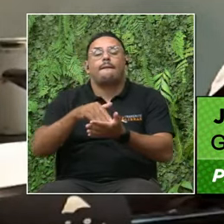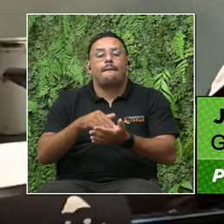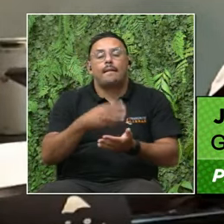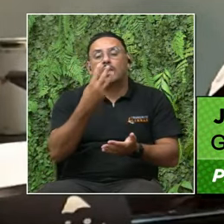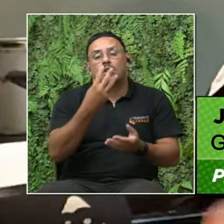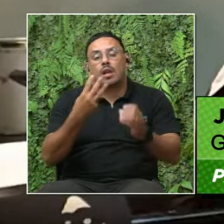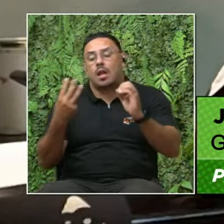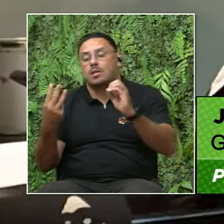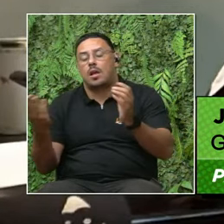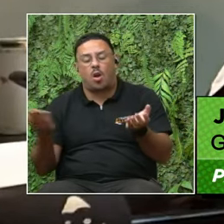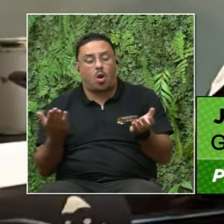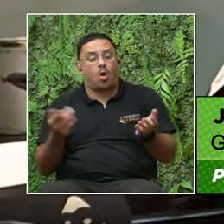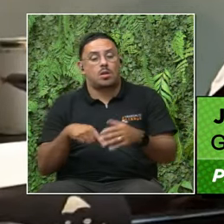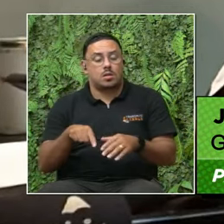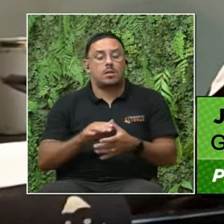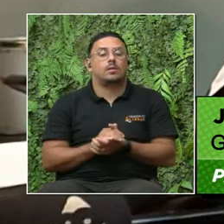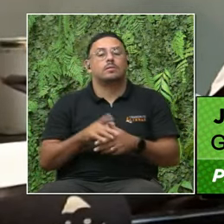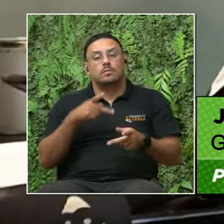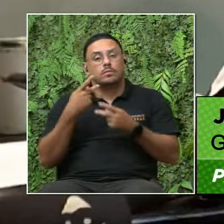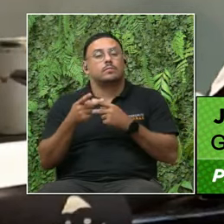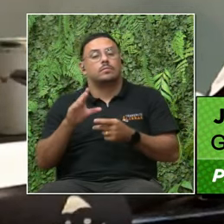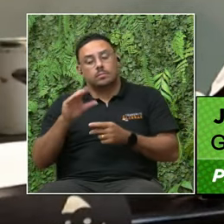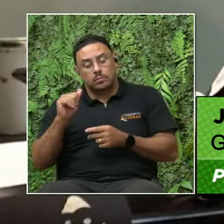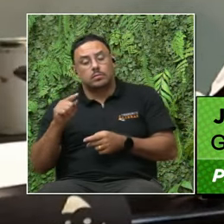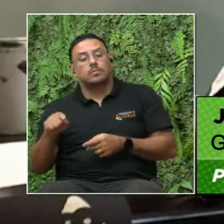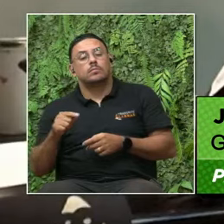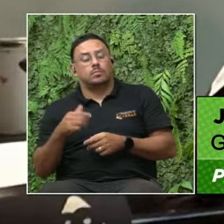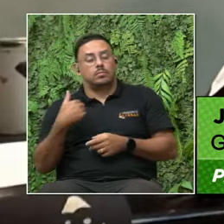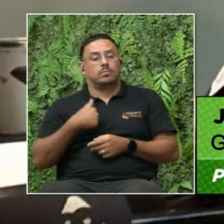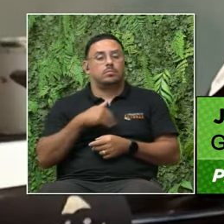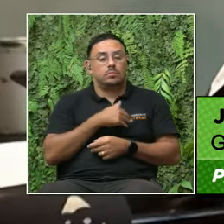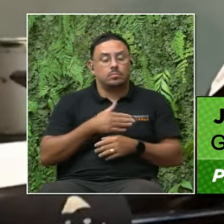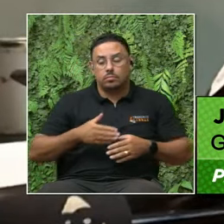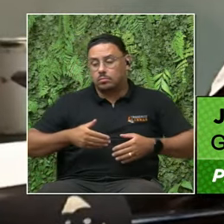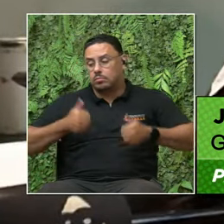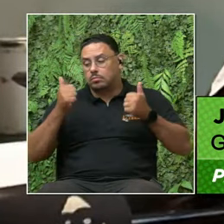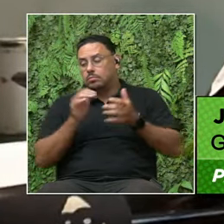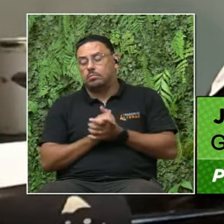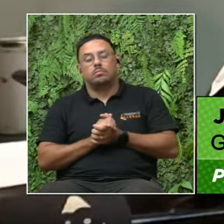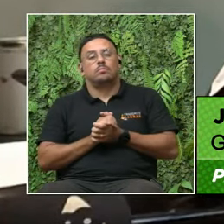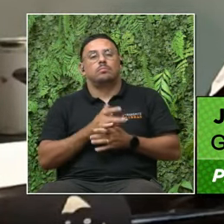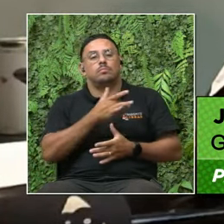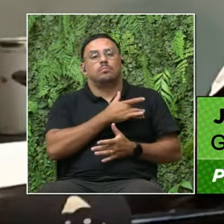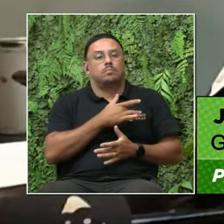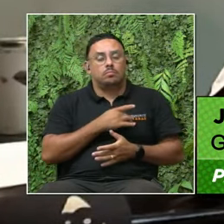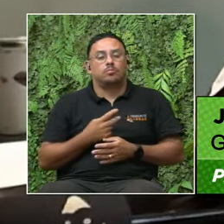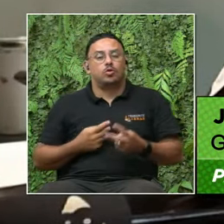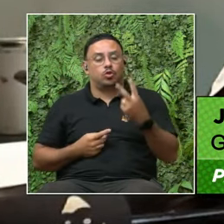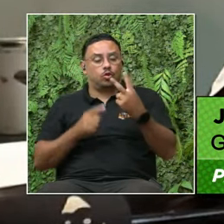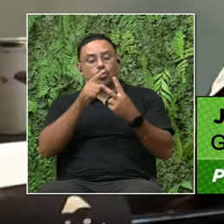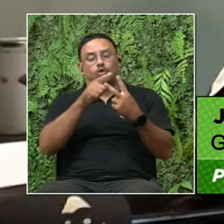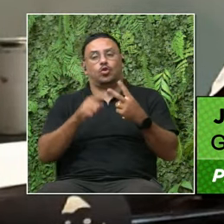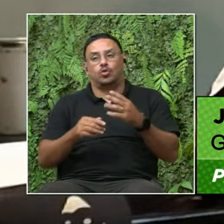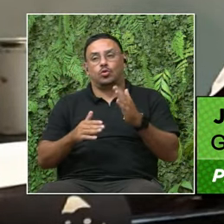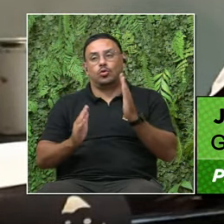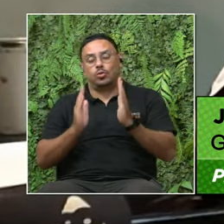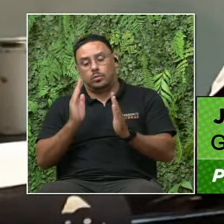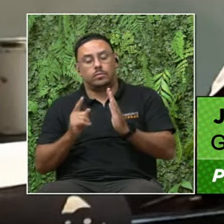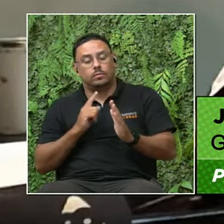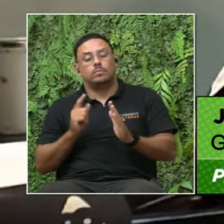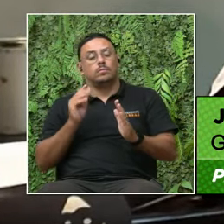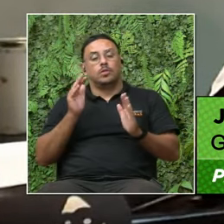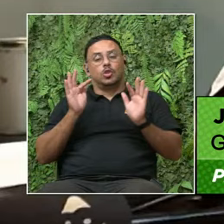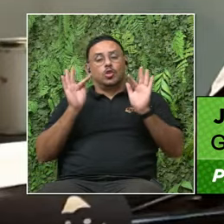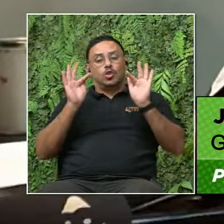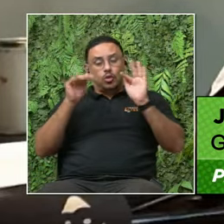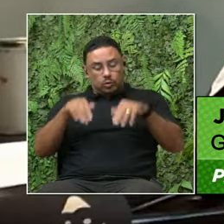vencer por 3 a 0 e hoje aqui falei pro cabido o Atlético foi melhor do que o Cruzeiro nos dois tempos e o Atlético ao final do